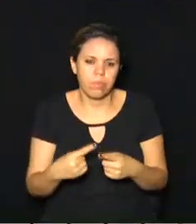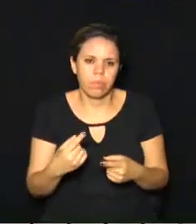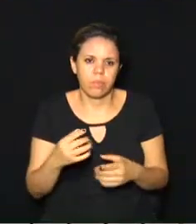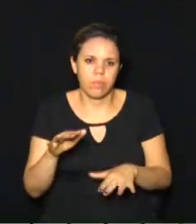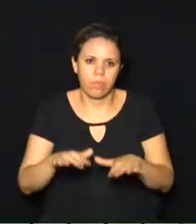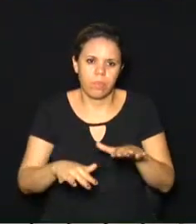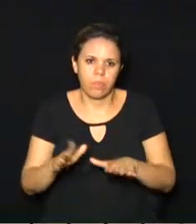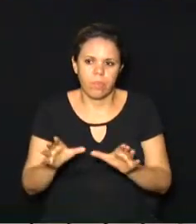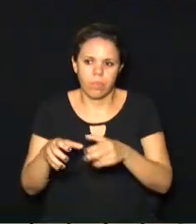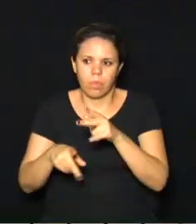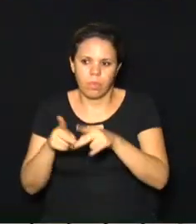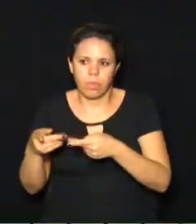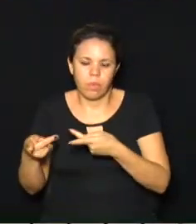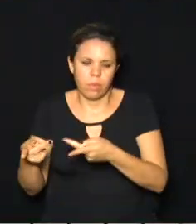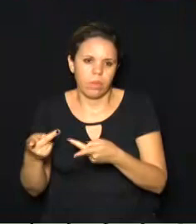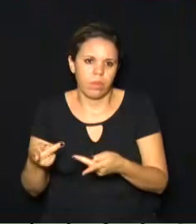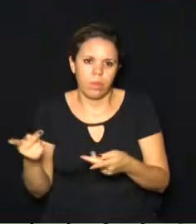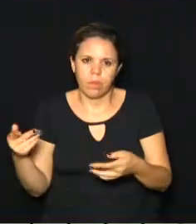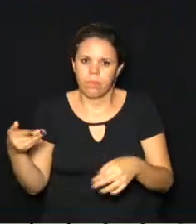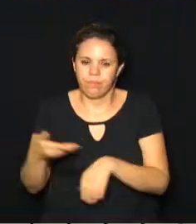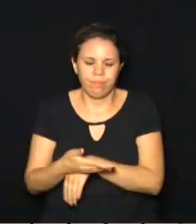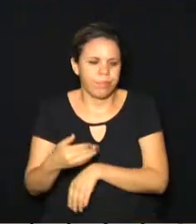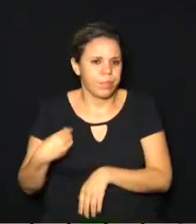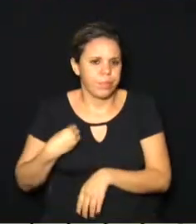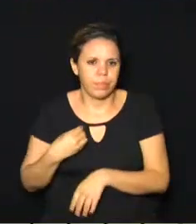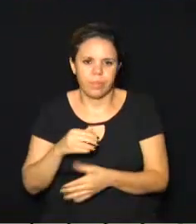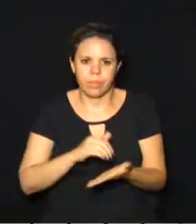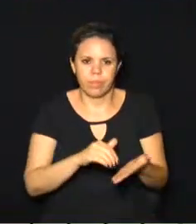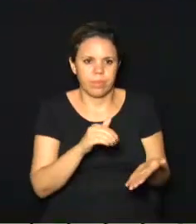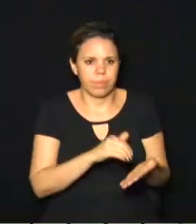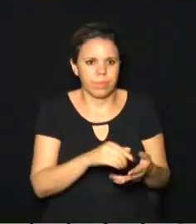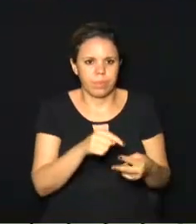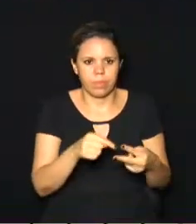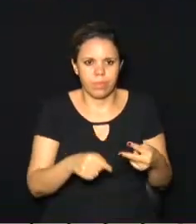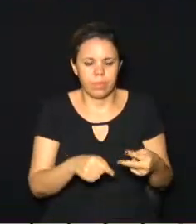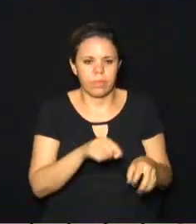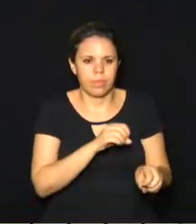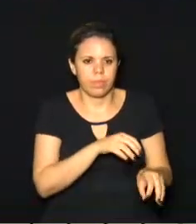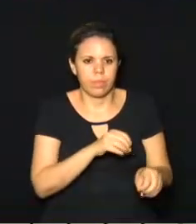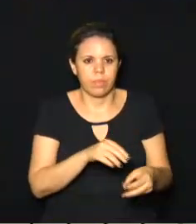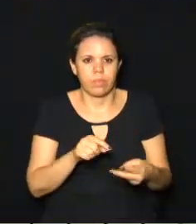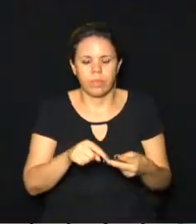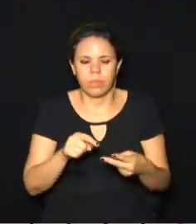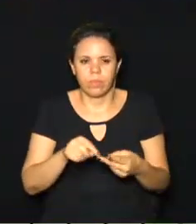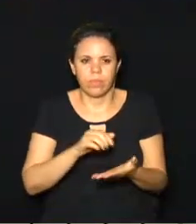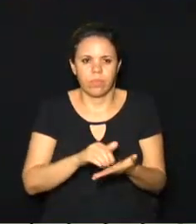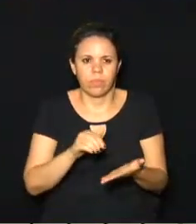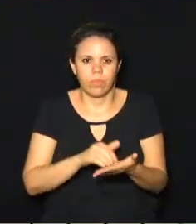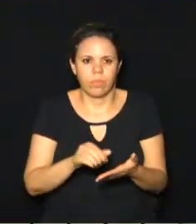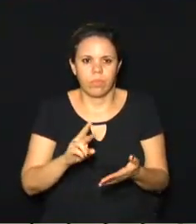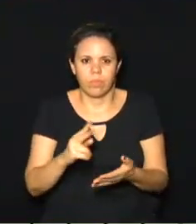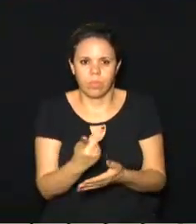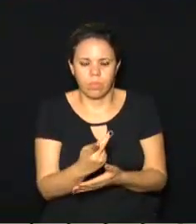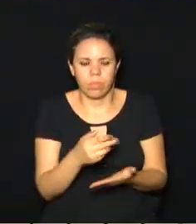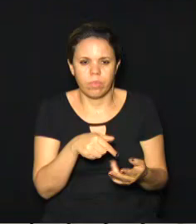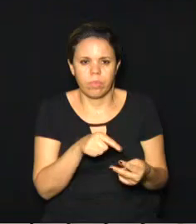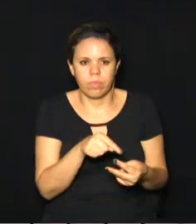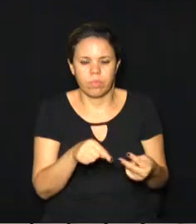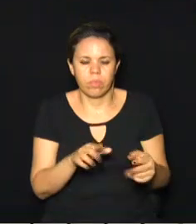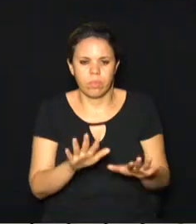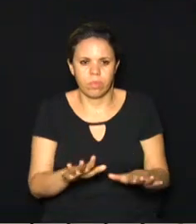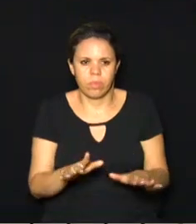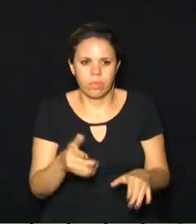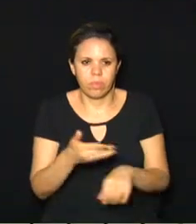nossos convidados não estiveram conosco, no caso a Secretaria Municipal de Educação e a Secretaria de Recursos Humanos, mas